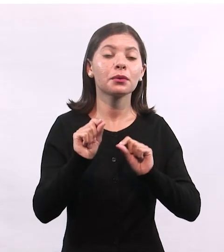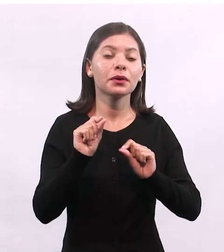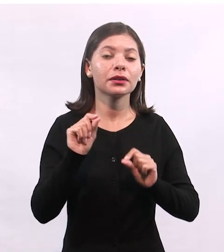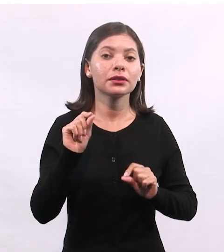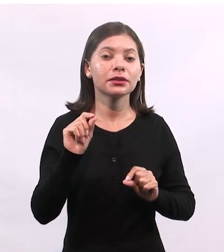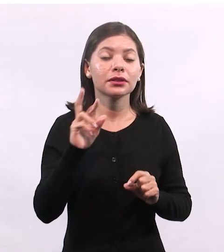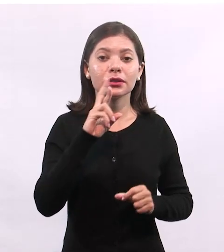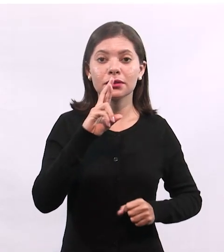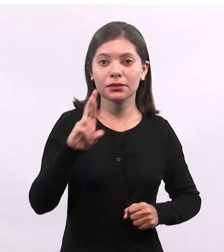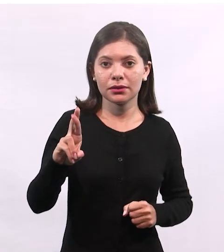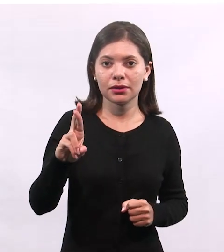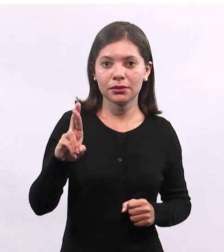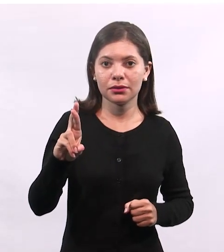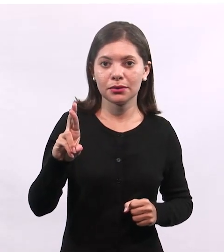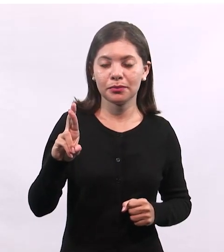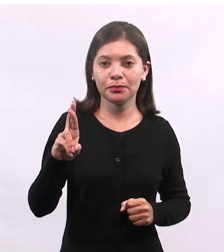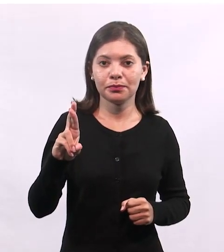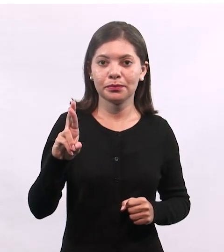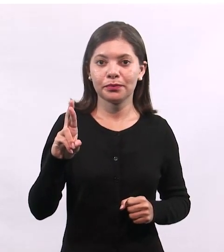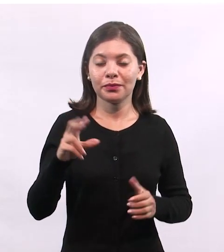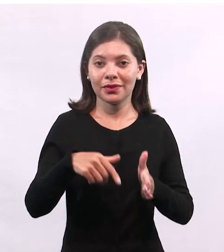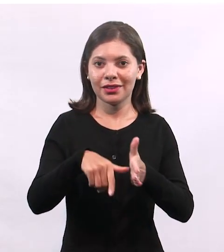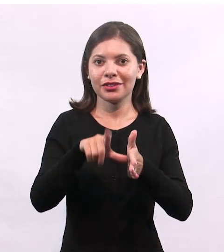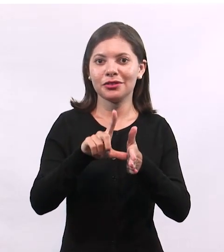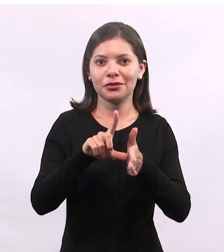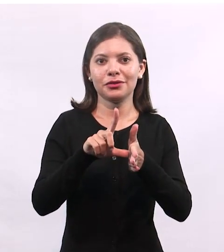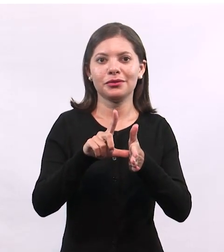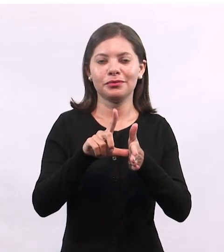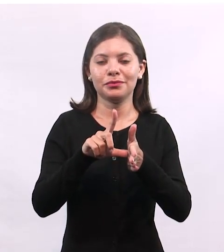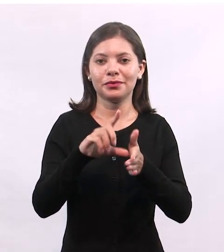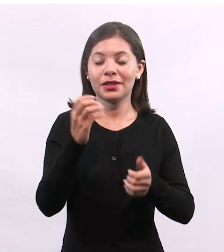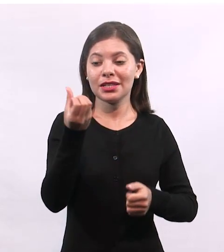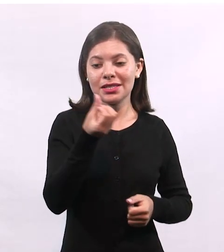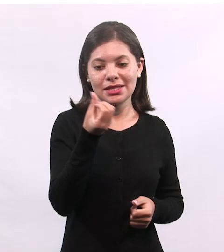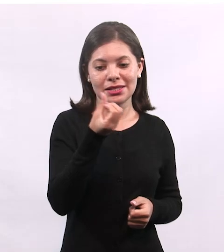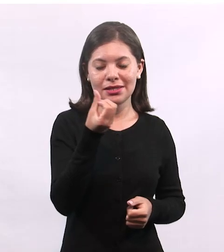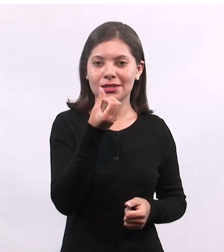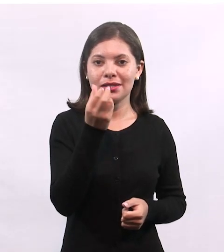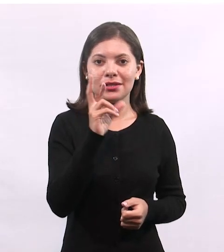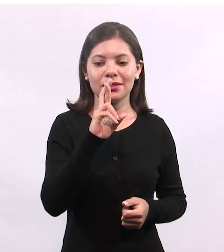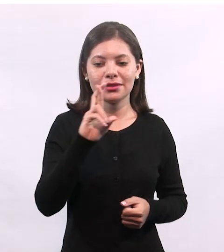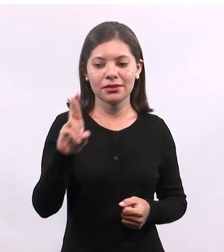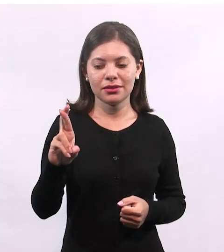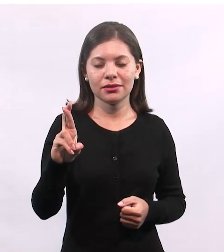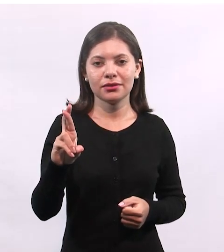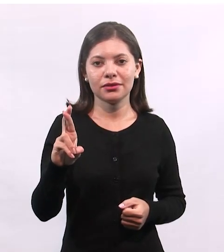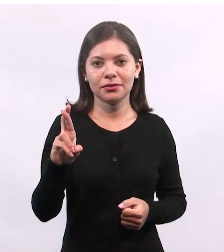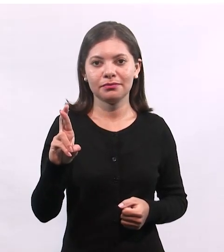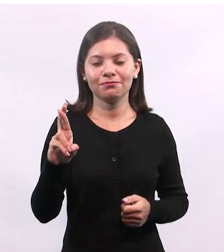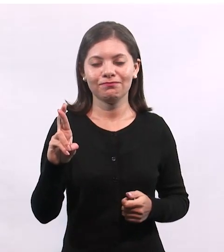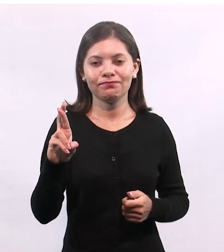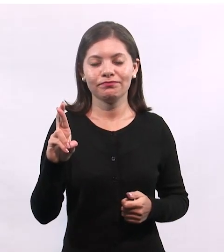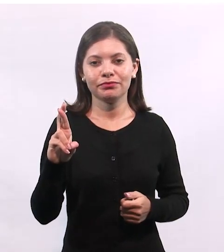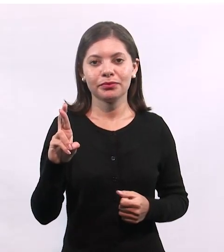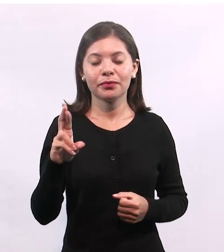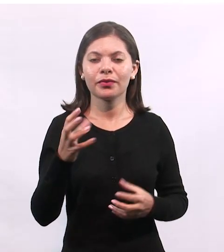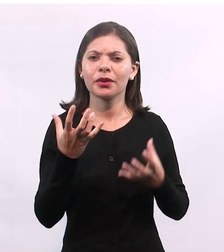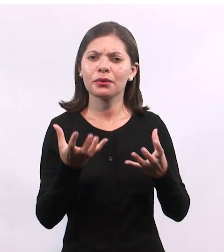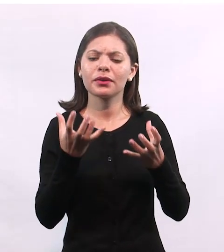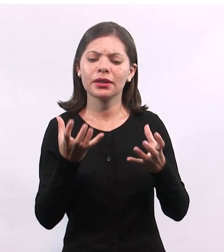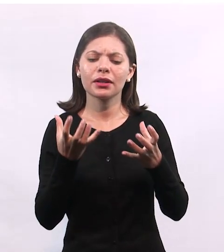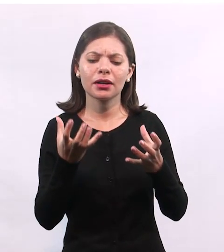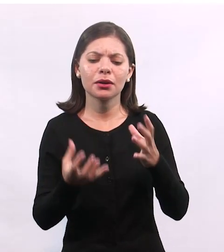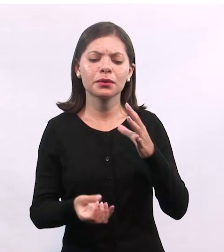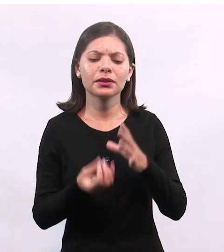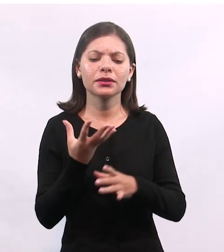são os resultados possíveis ah a gente já viu no lançamento de um dado Eu tenho seis resultados possíveis se